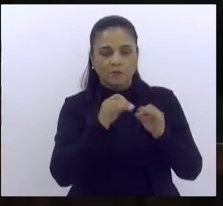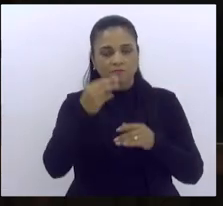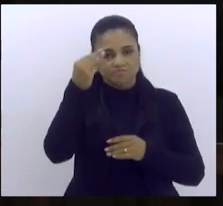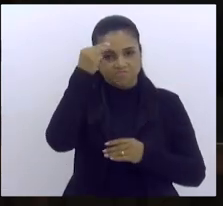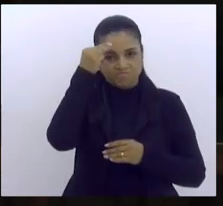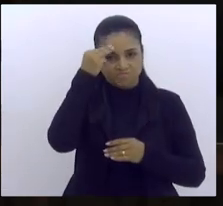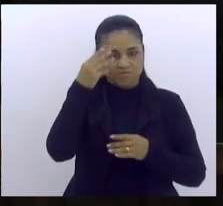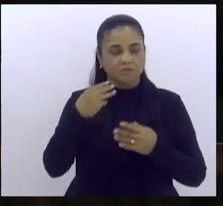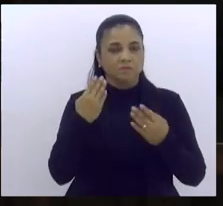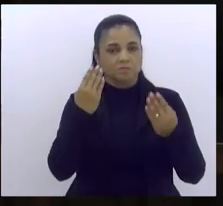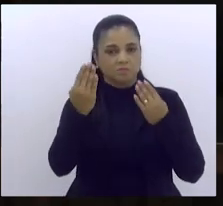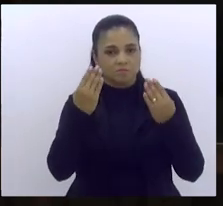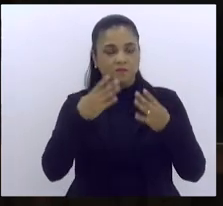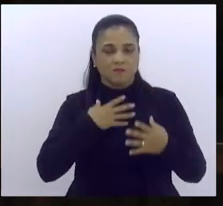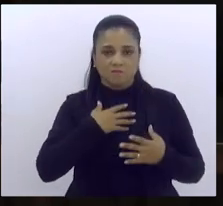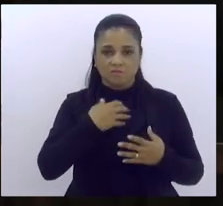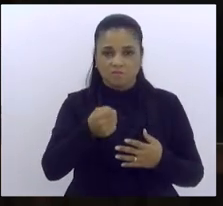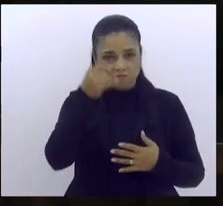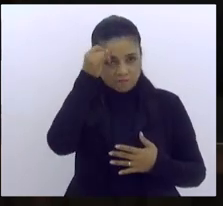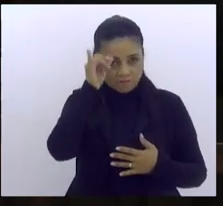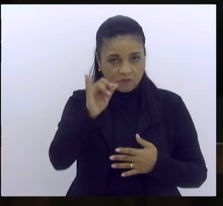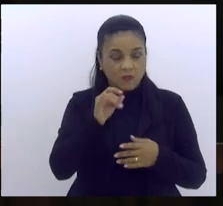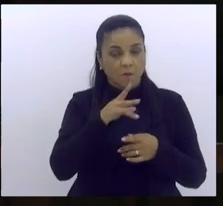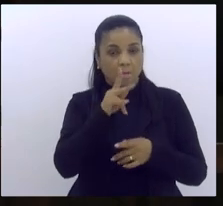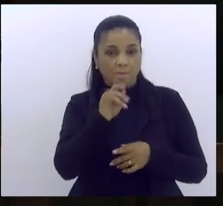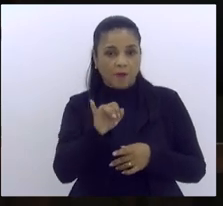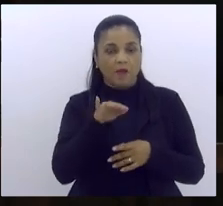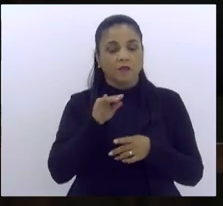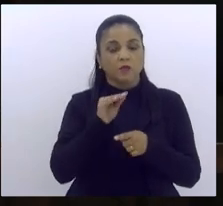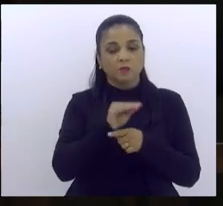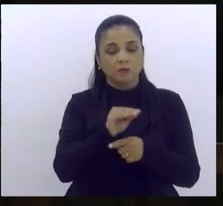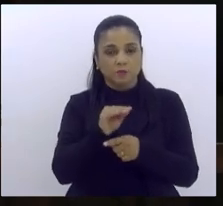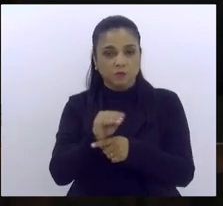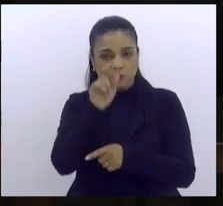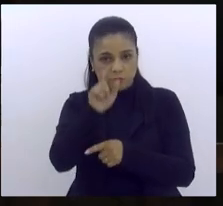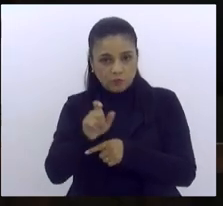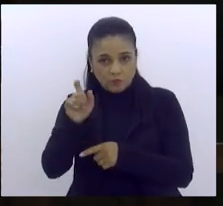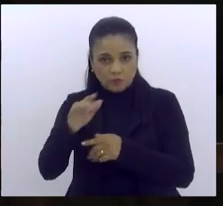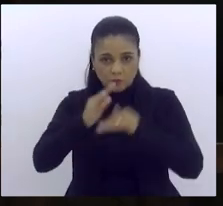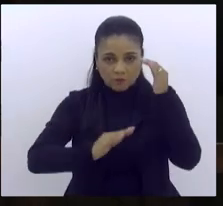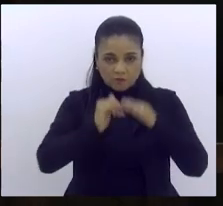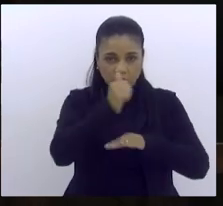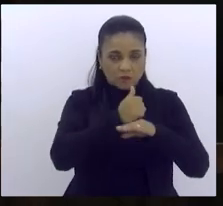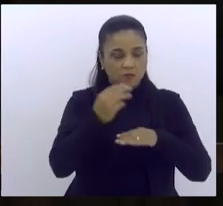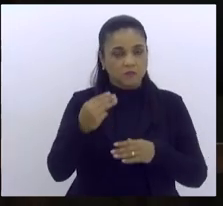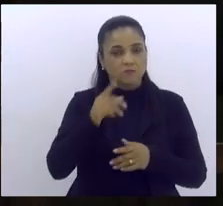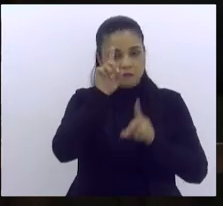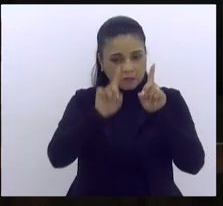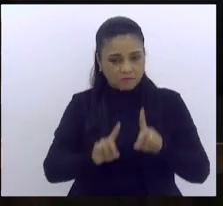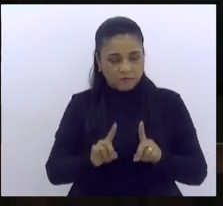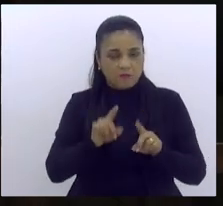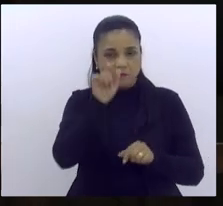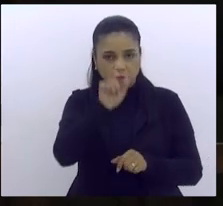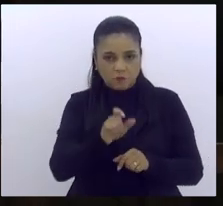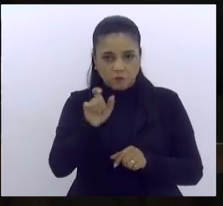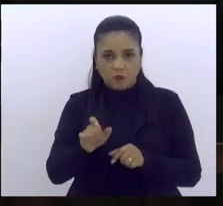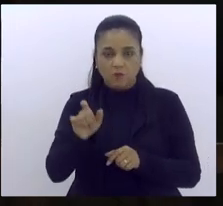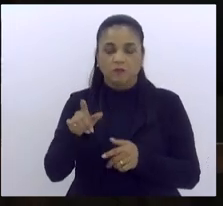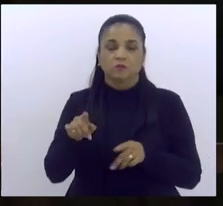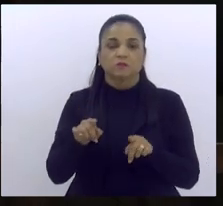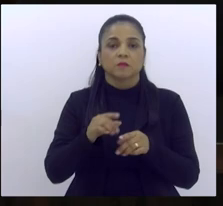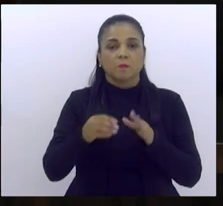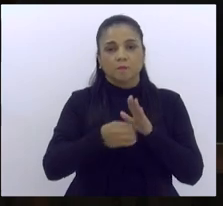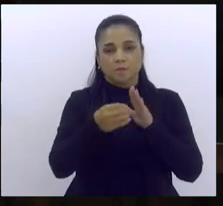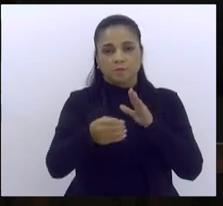depressão e suicídio para pais e cuidadores diretos de pessoas com deficiência e dá outras providências. Pareceres